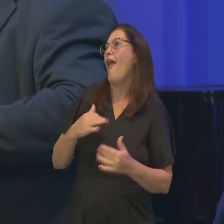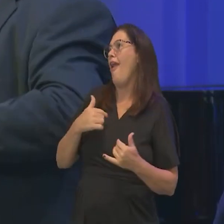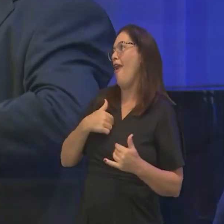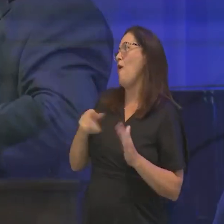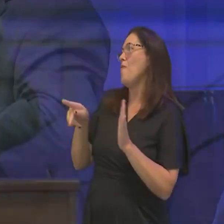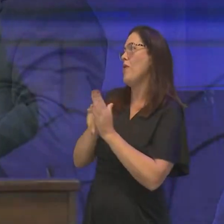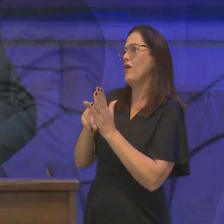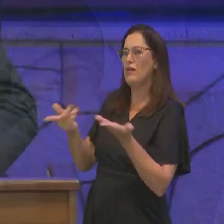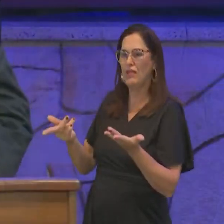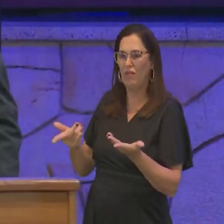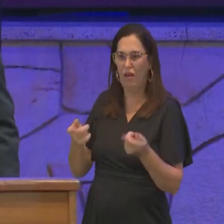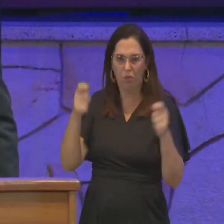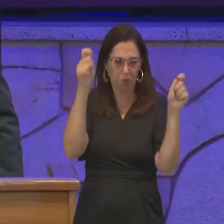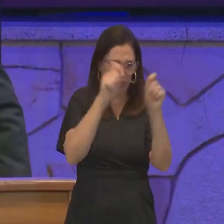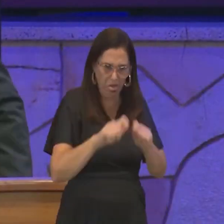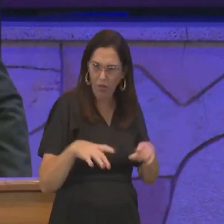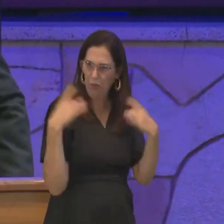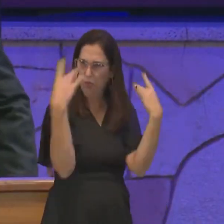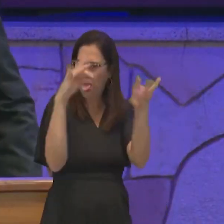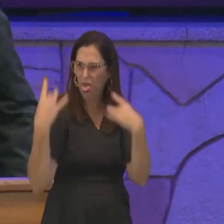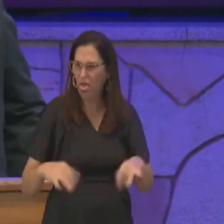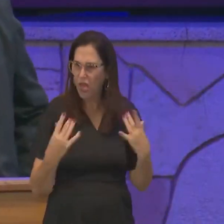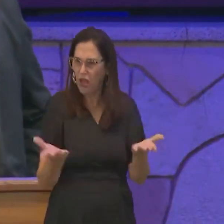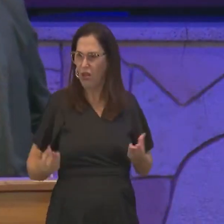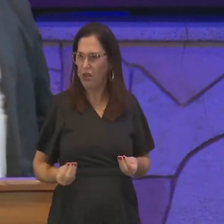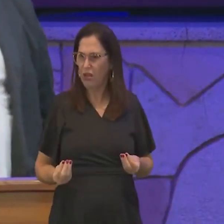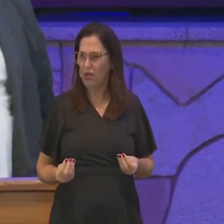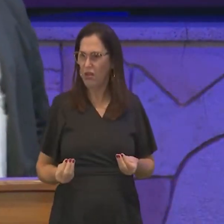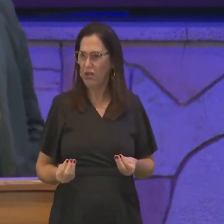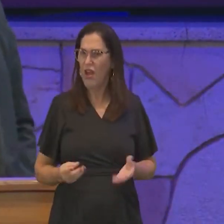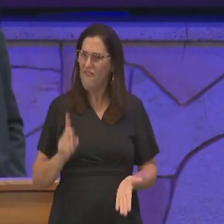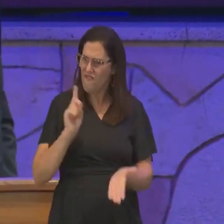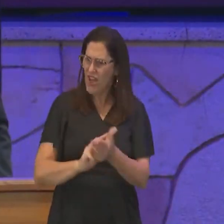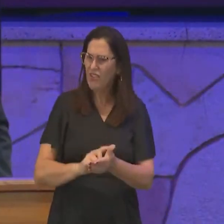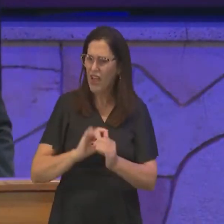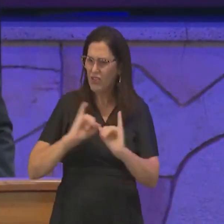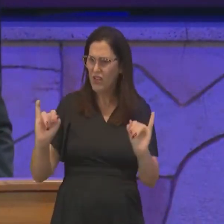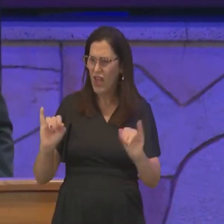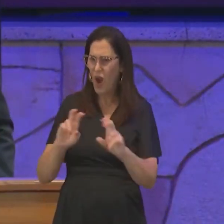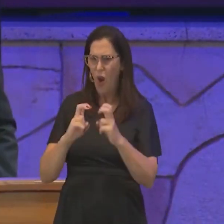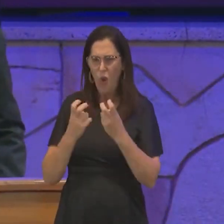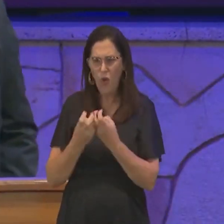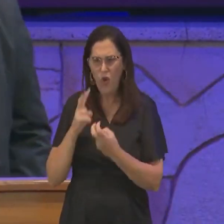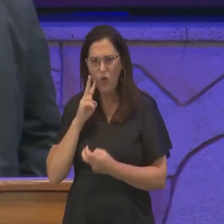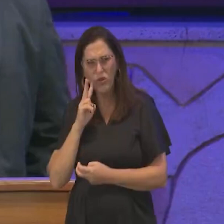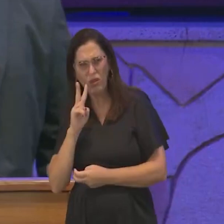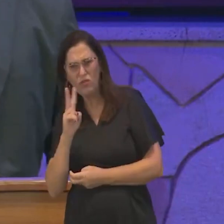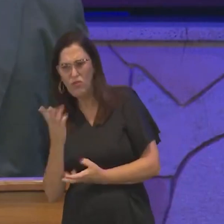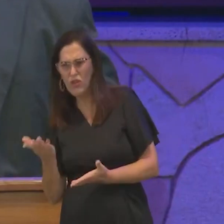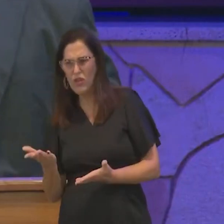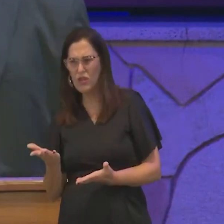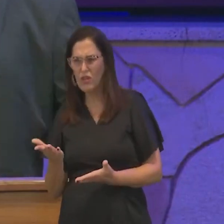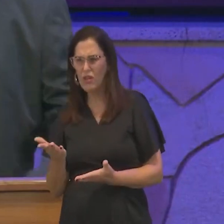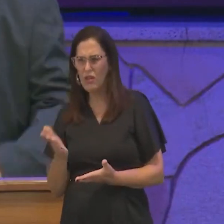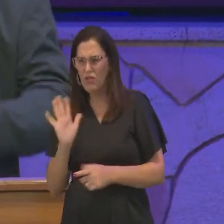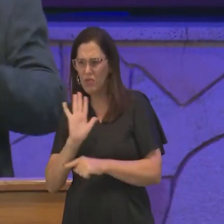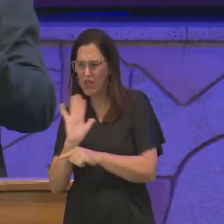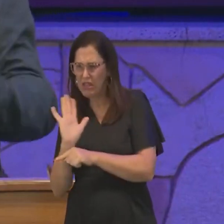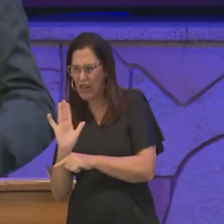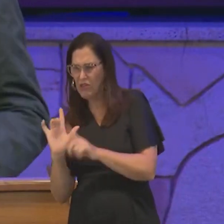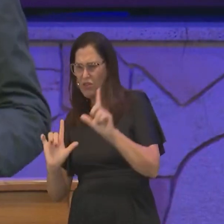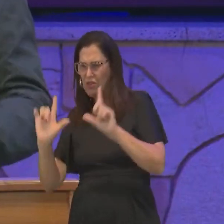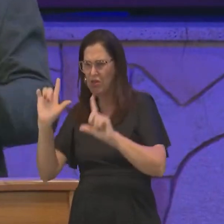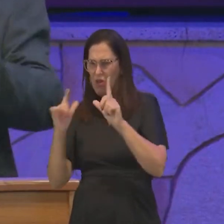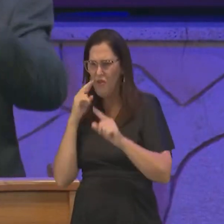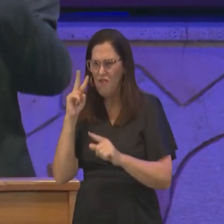praticando misticismo e bruxaria. E verdade seja dito, certos cultos que nós assistimos pela televisão e